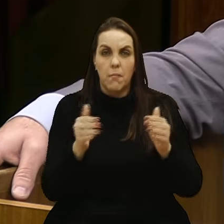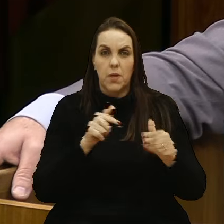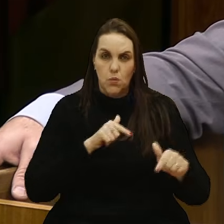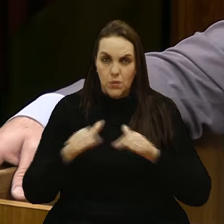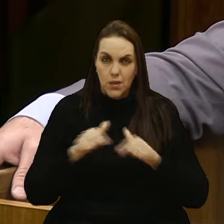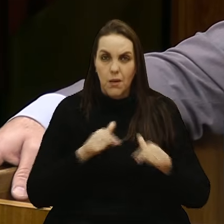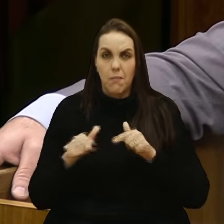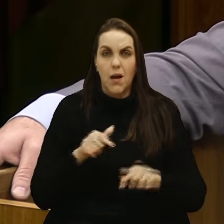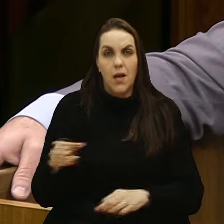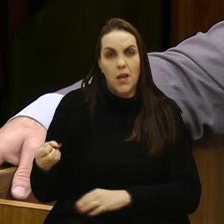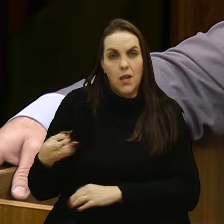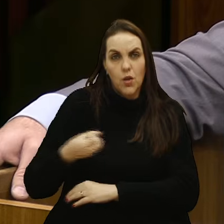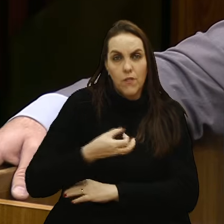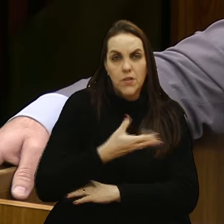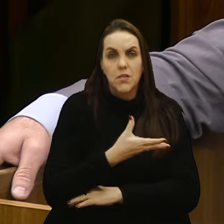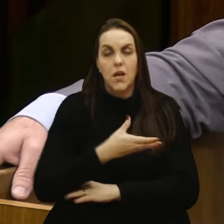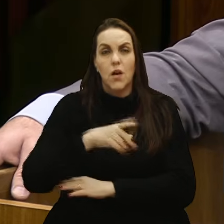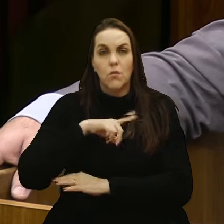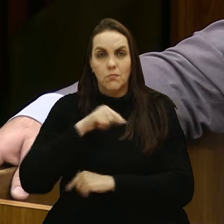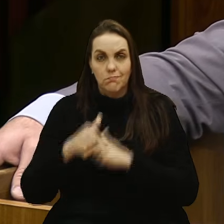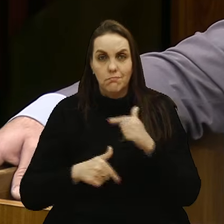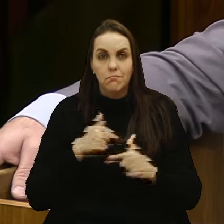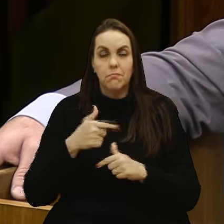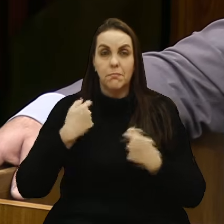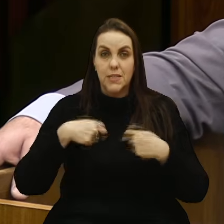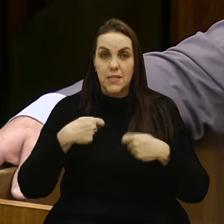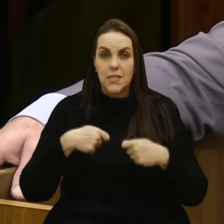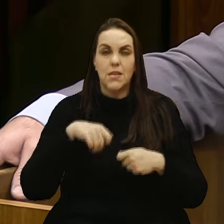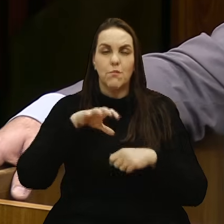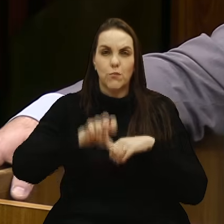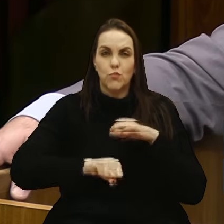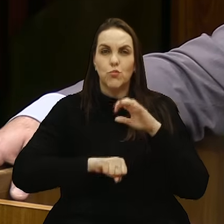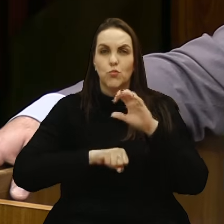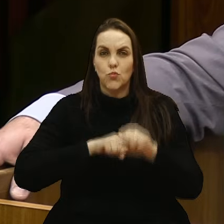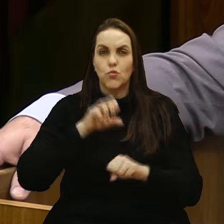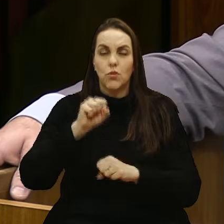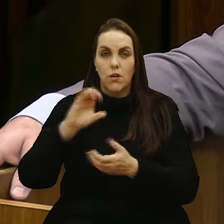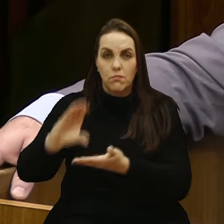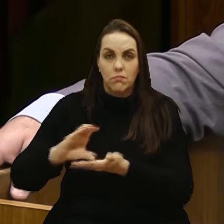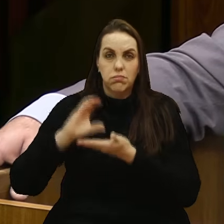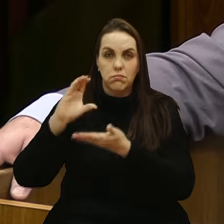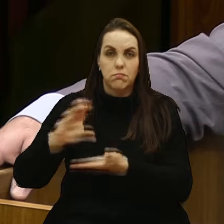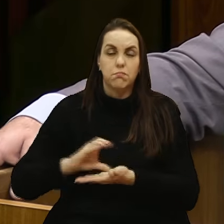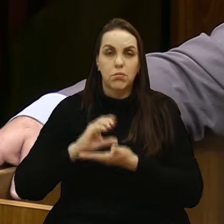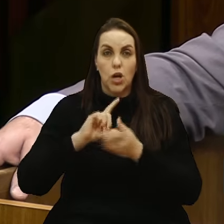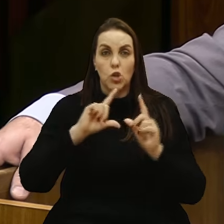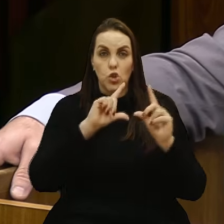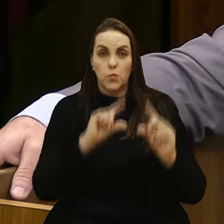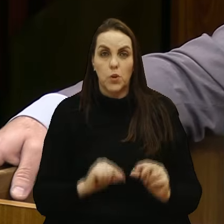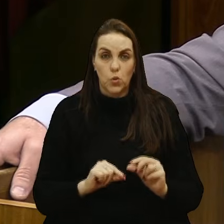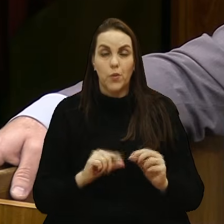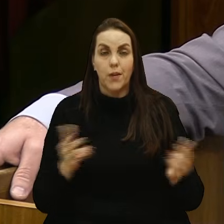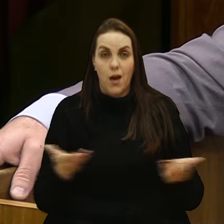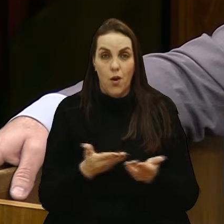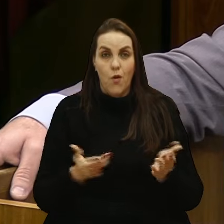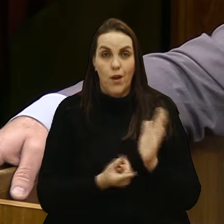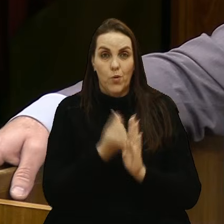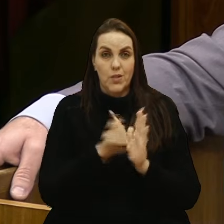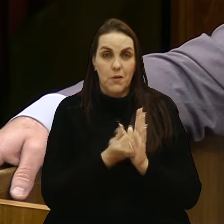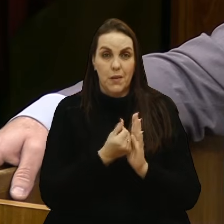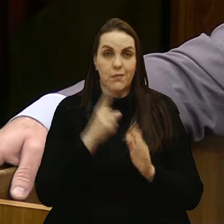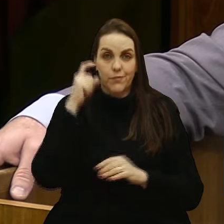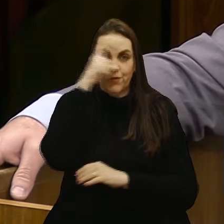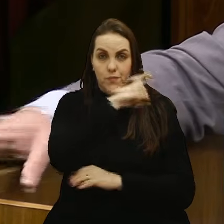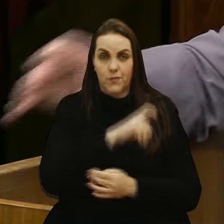com inovação, nós precisamos buscar subsídios, mitigar a situação que está aí orçamentária,